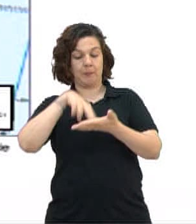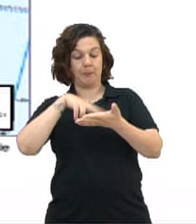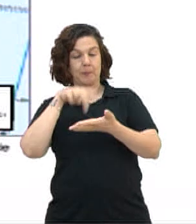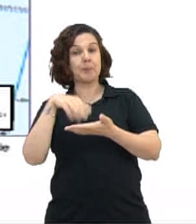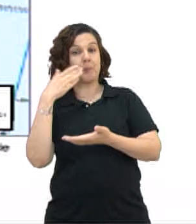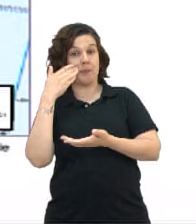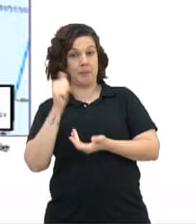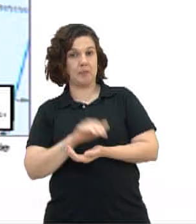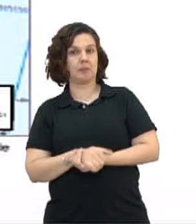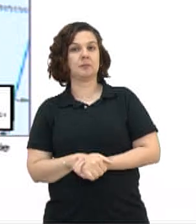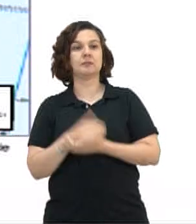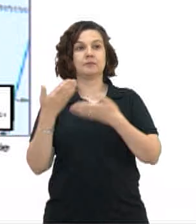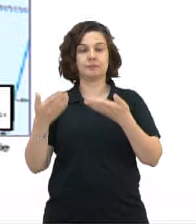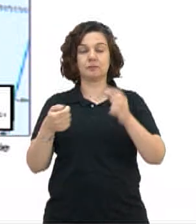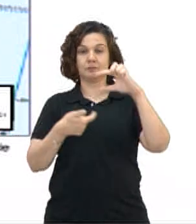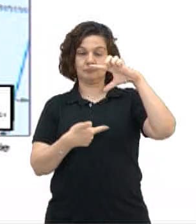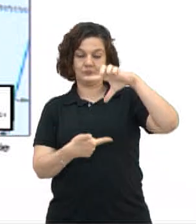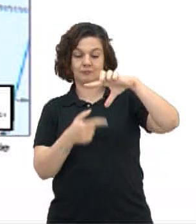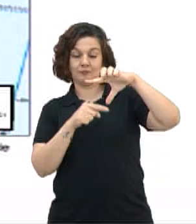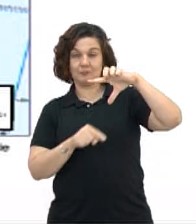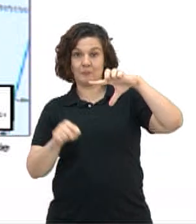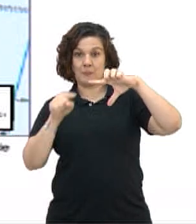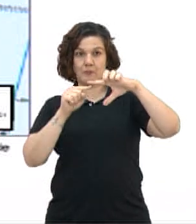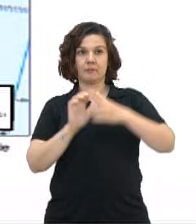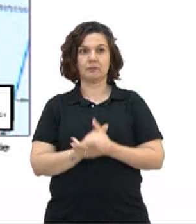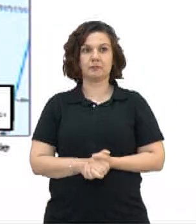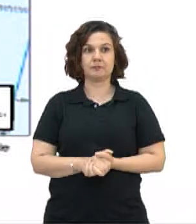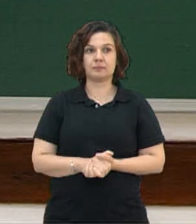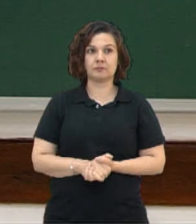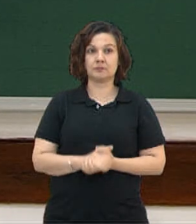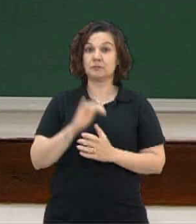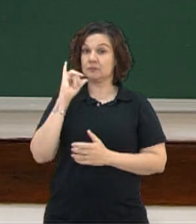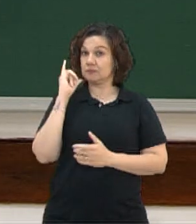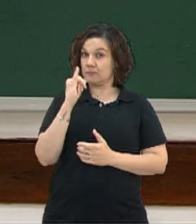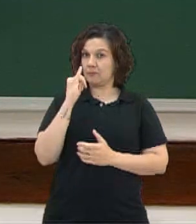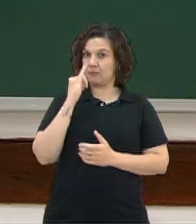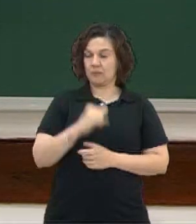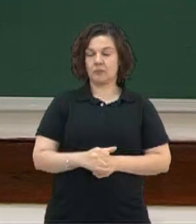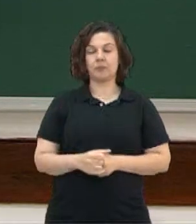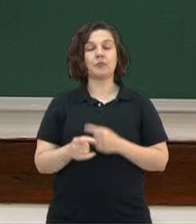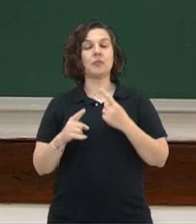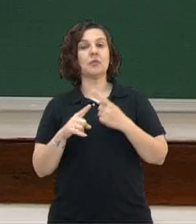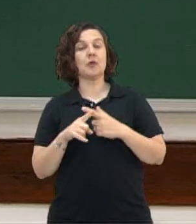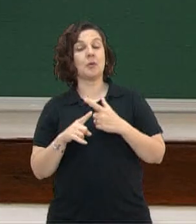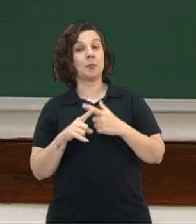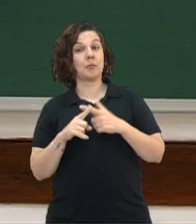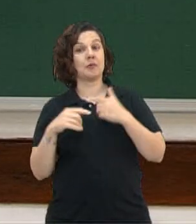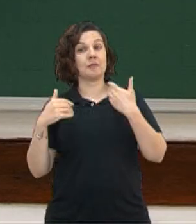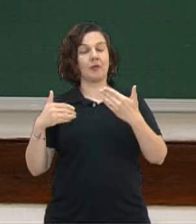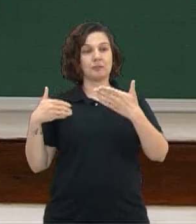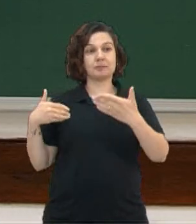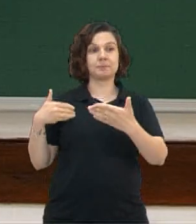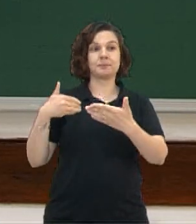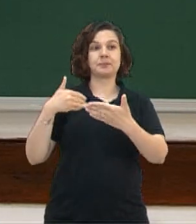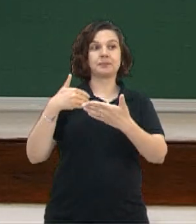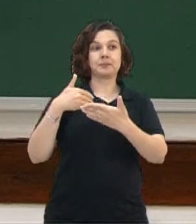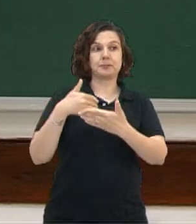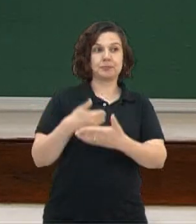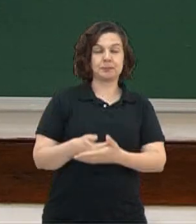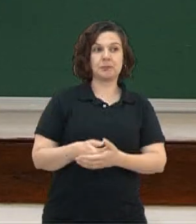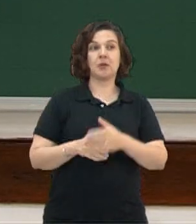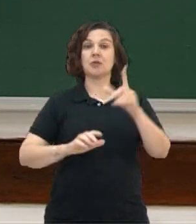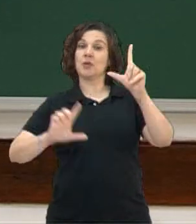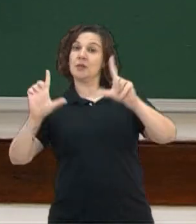é isso que está ali visível ali. Eu trago essa informação para você porque haja vista que, de acordo com a definição da